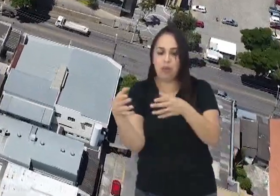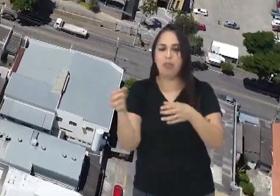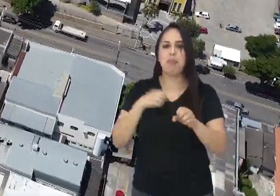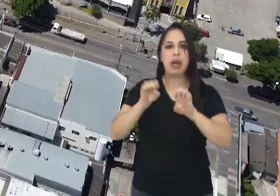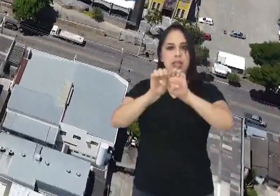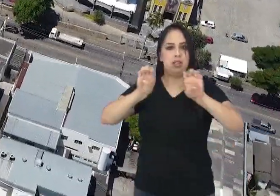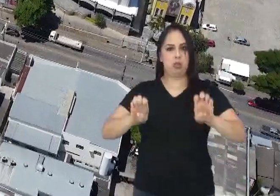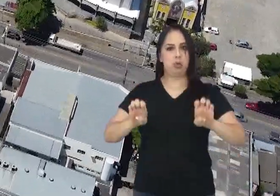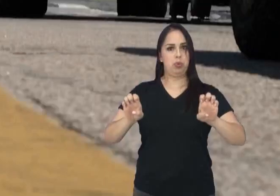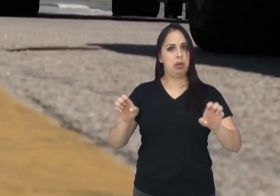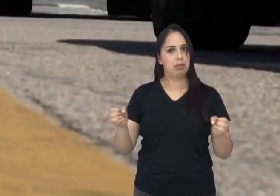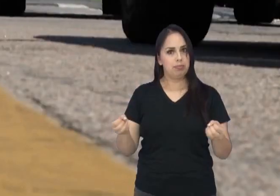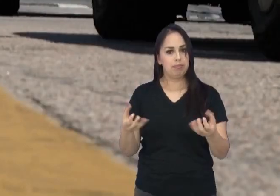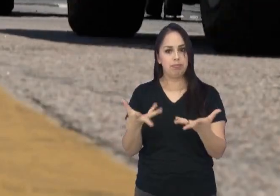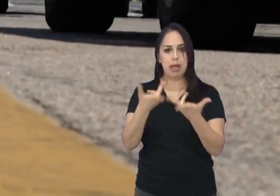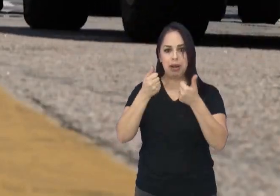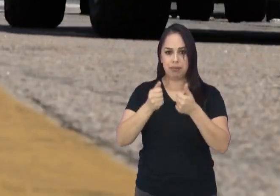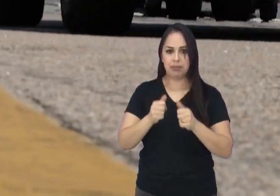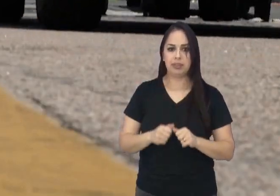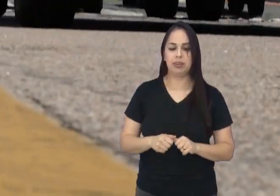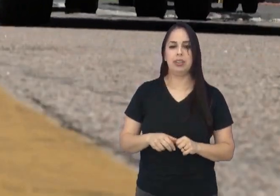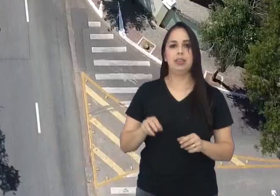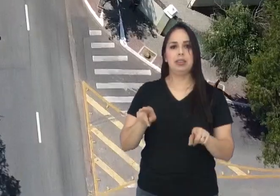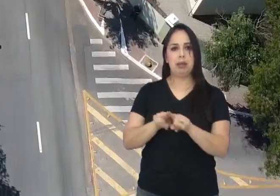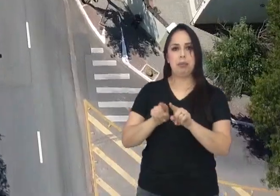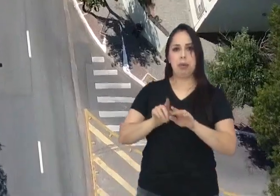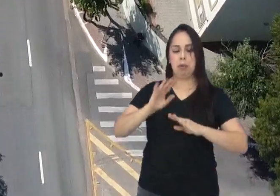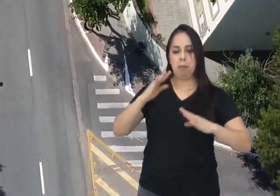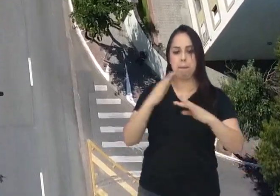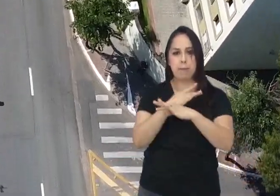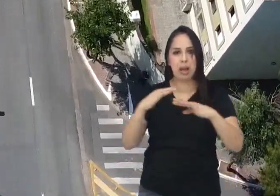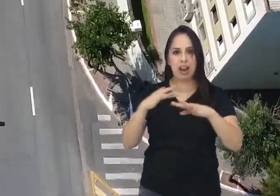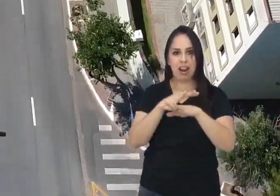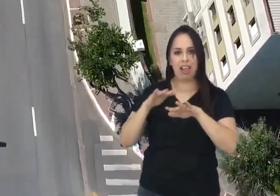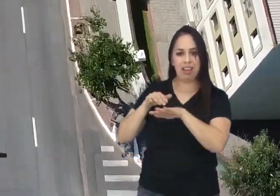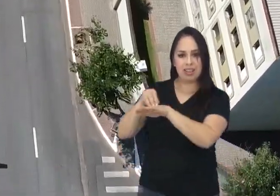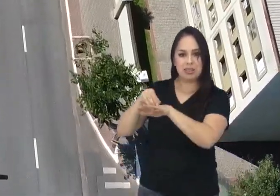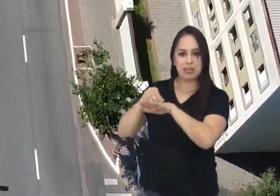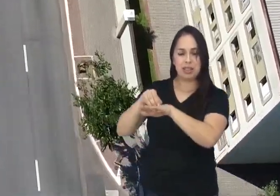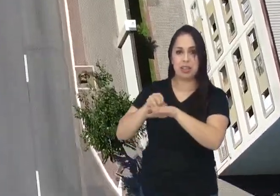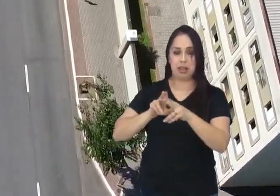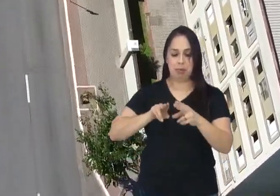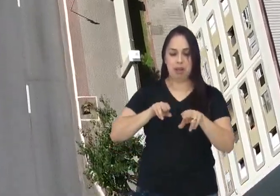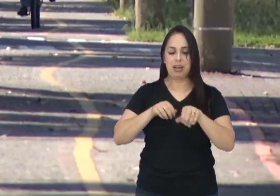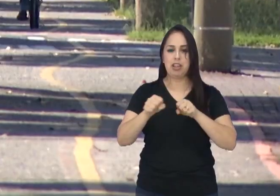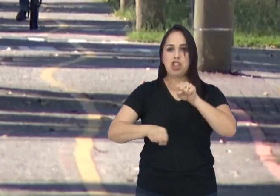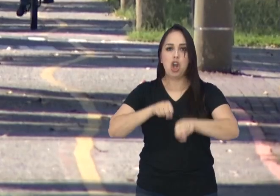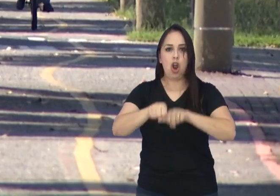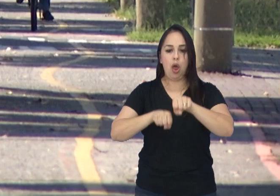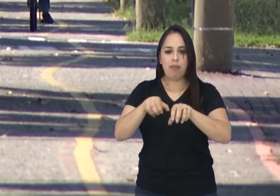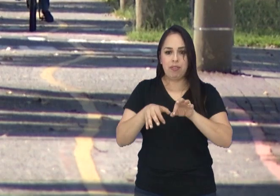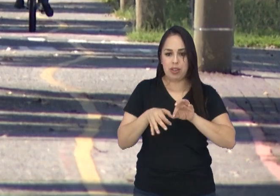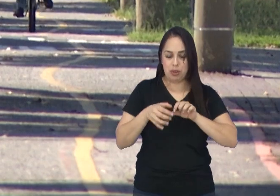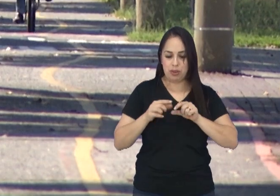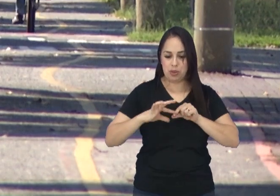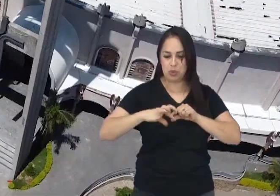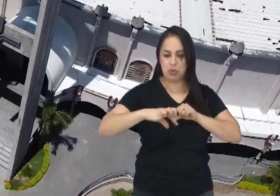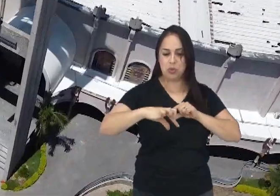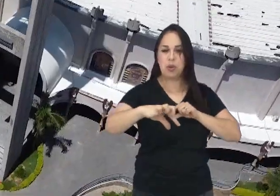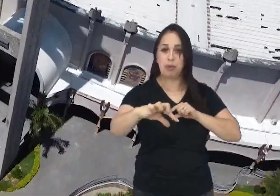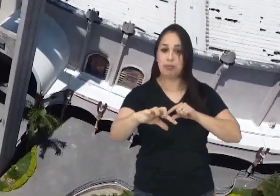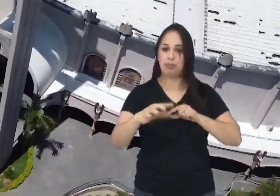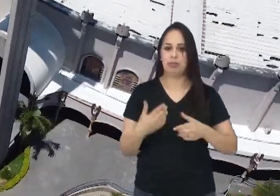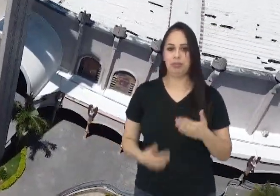e organização. Na área da mobilidade urbana, conta com a ciclovia que corta a Avenida Andrômeda de seu início ao fim. E